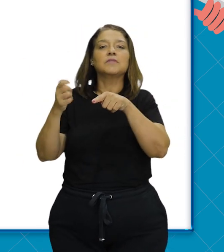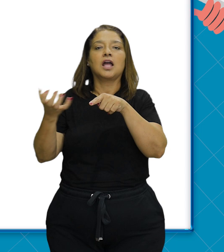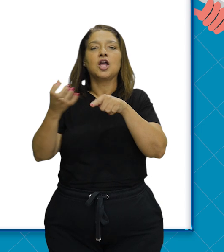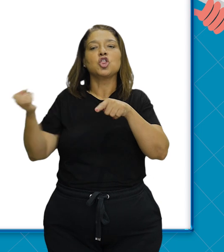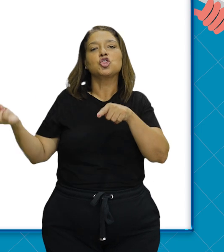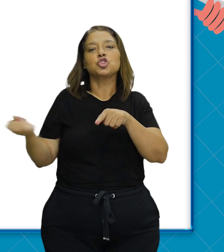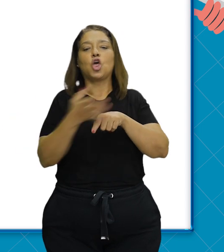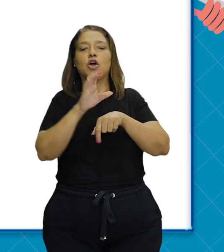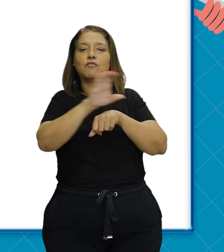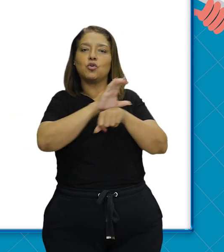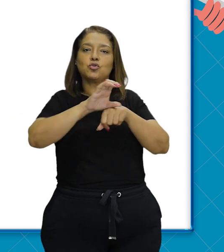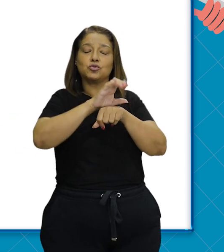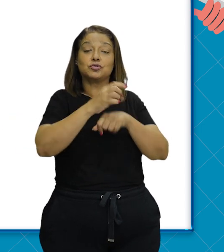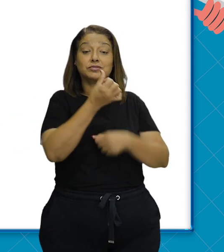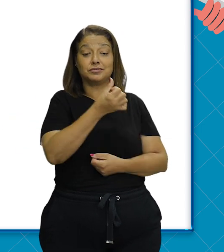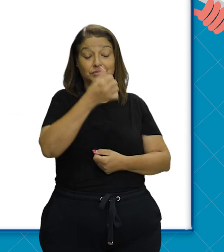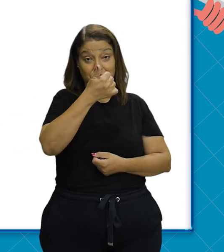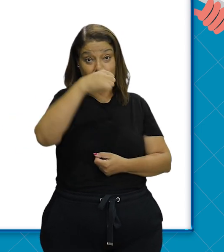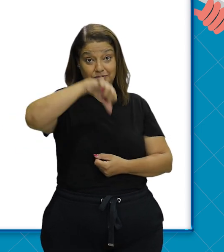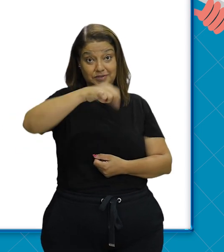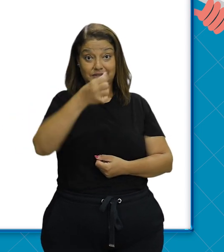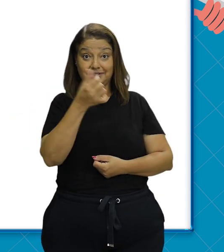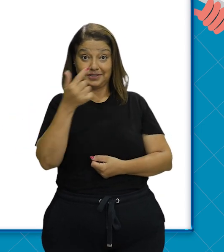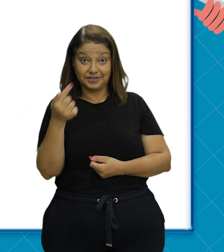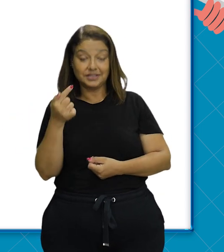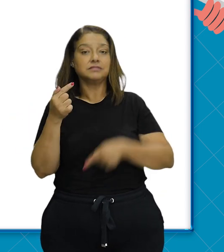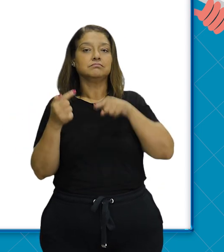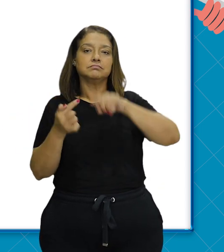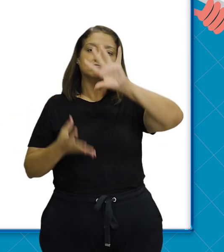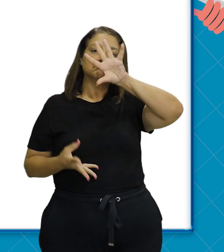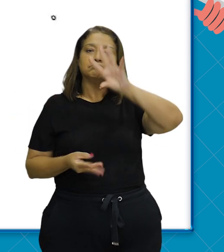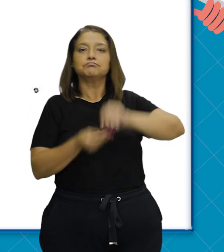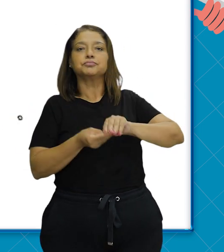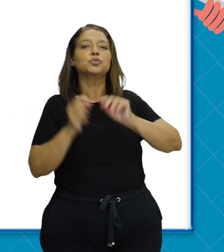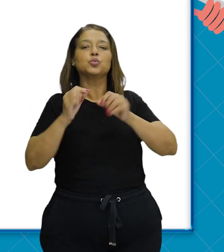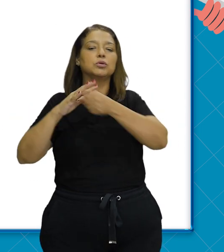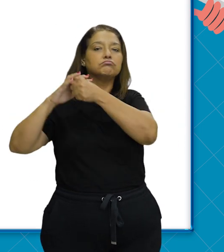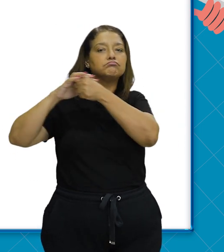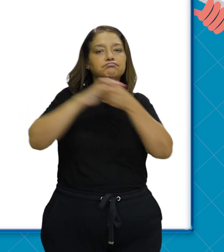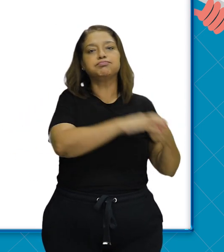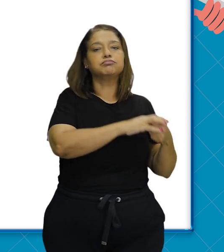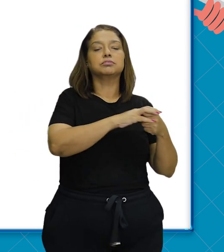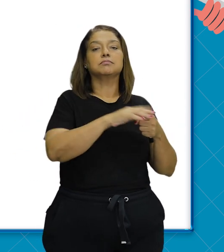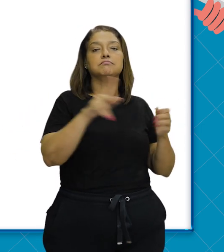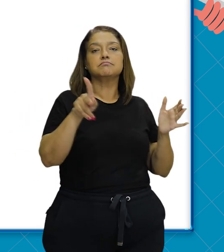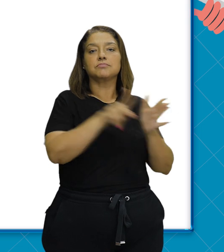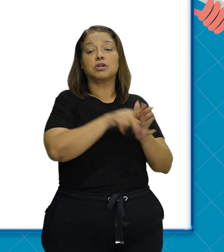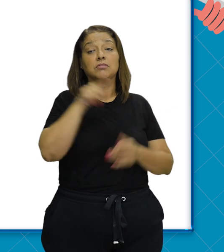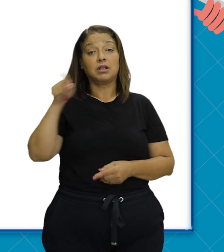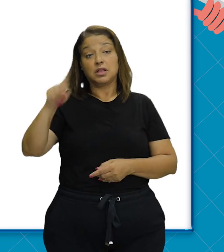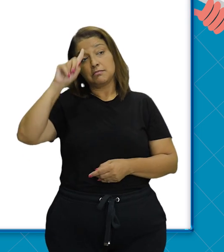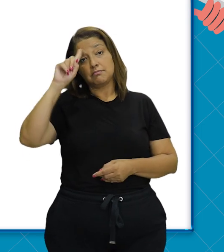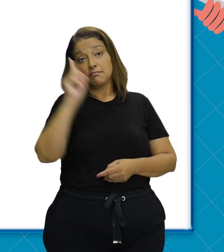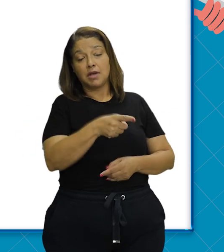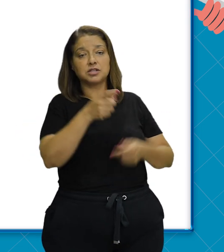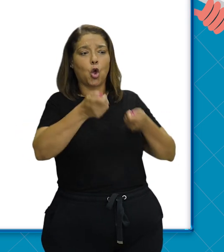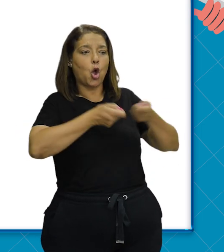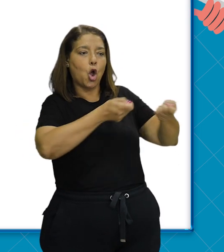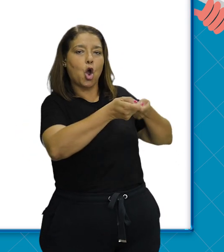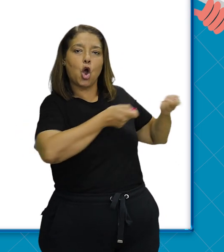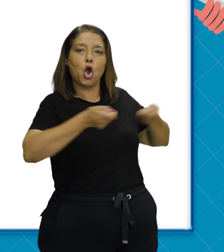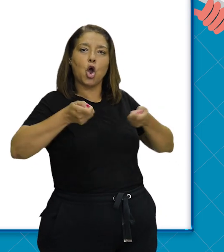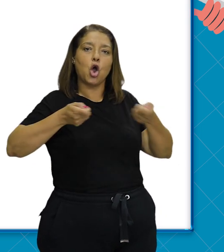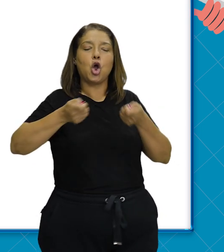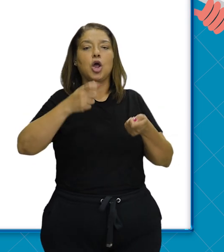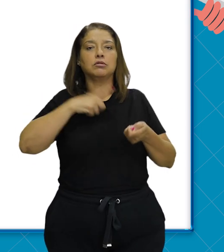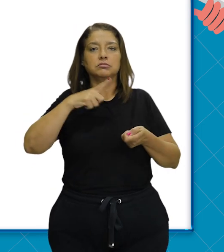nova Constituição, a de 67, que resumidamente buscou legalizar e justificar o governo, aumentando o controle do poder